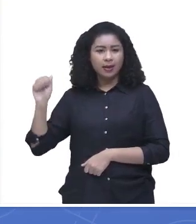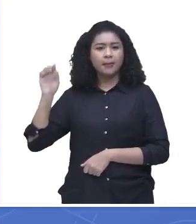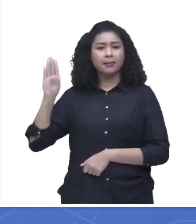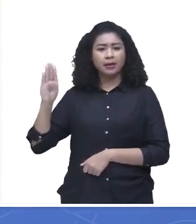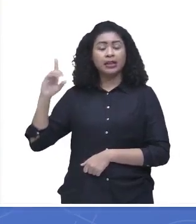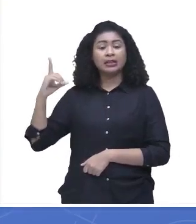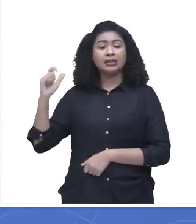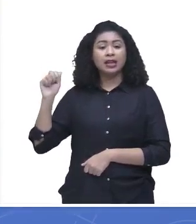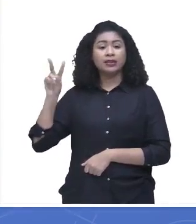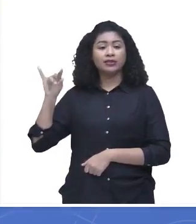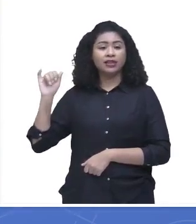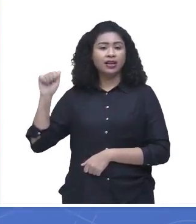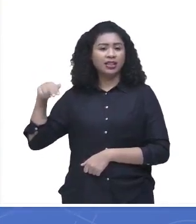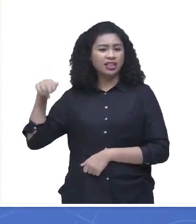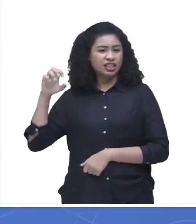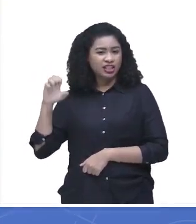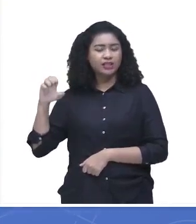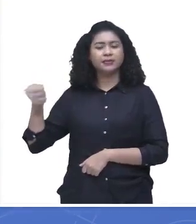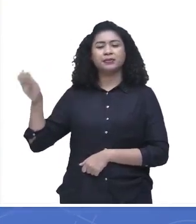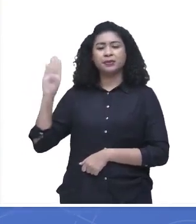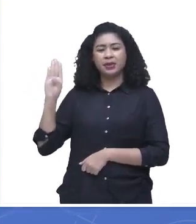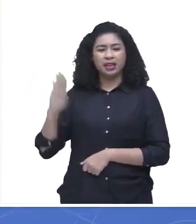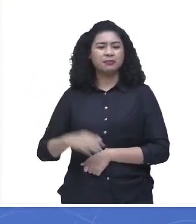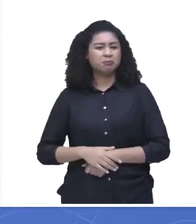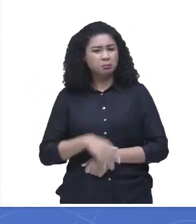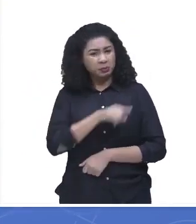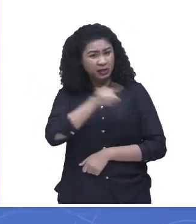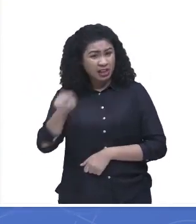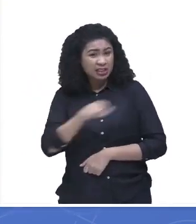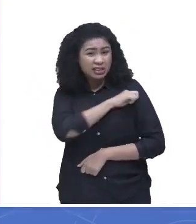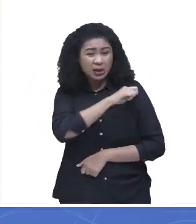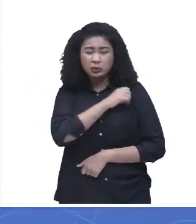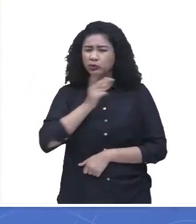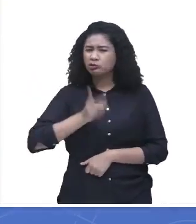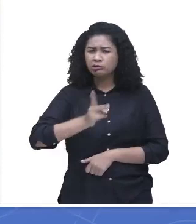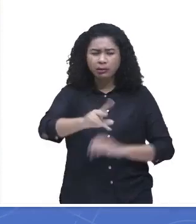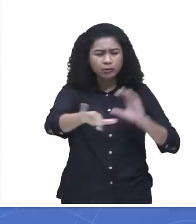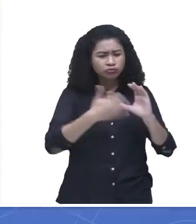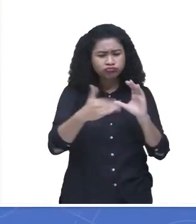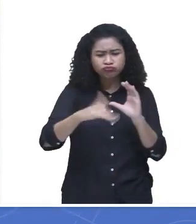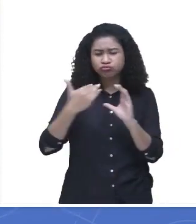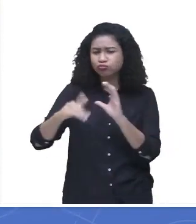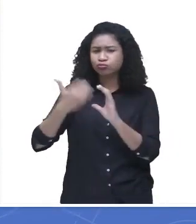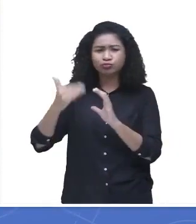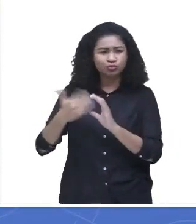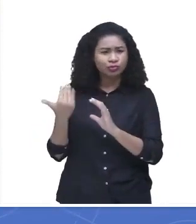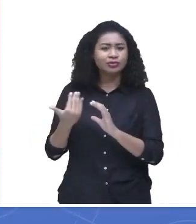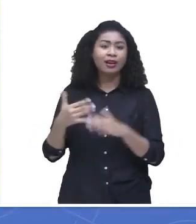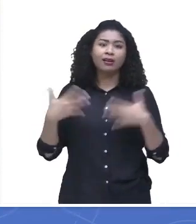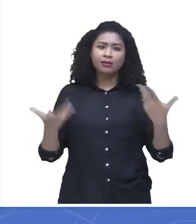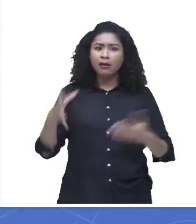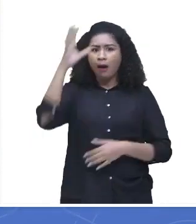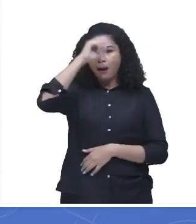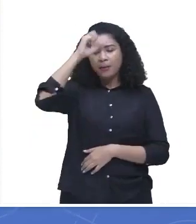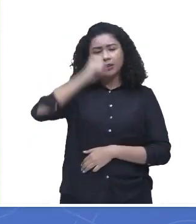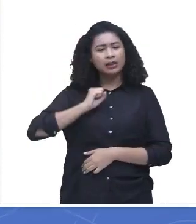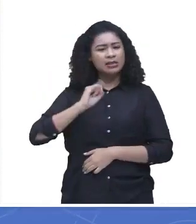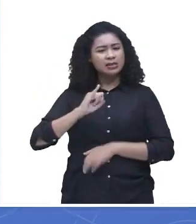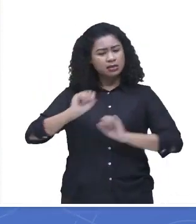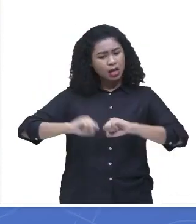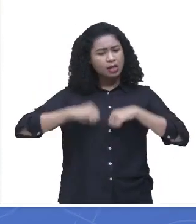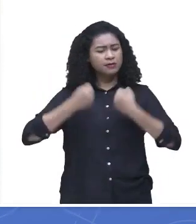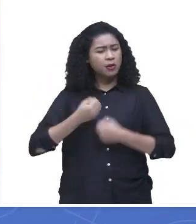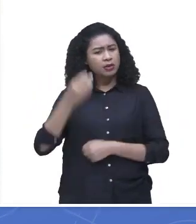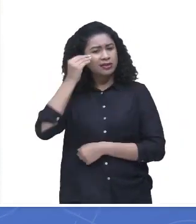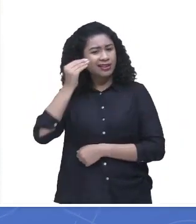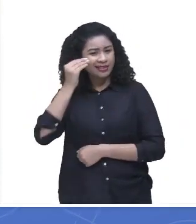B. Gente, esses meus alunos aqui estão em todas as questões, é isso mesmo, a gente só vai aprender tentando, não é verdade? Então o nosso